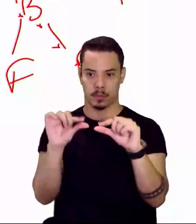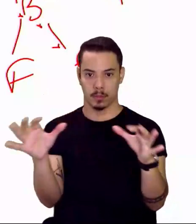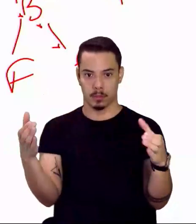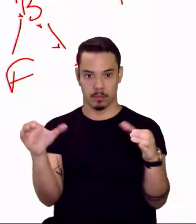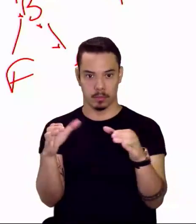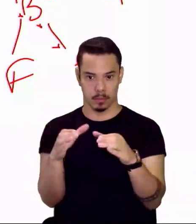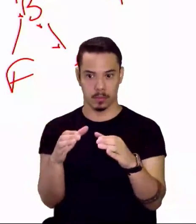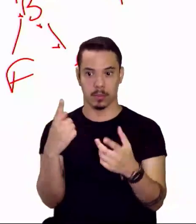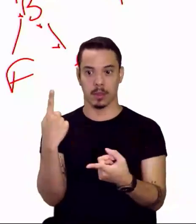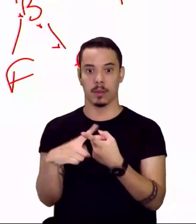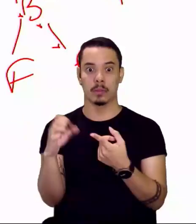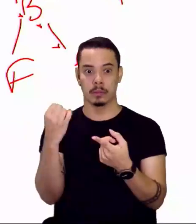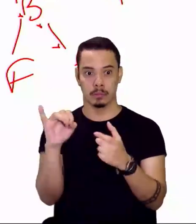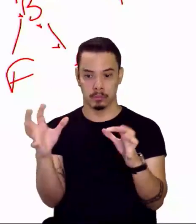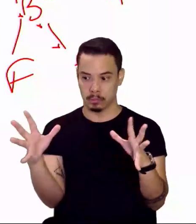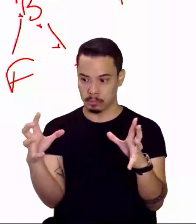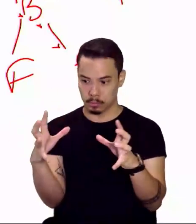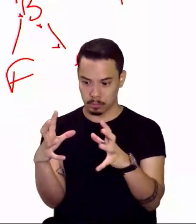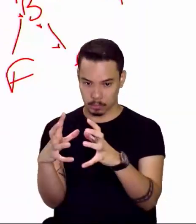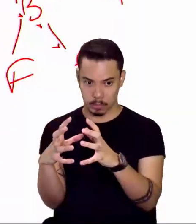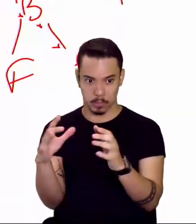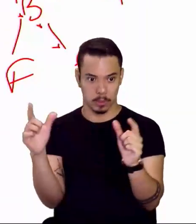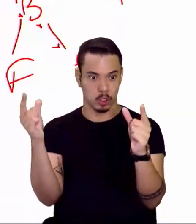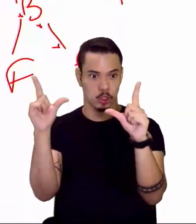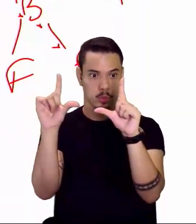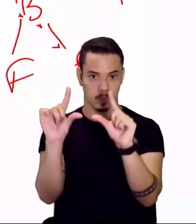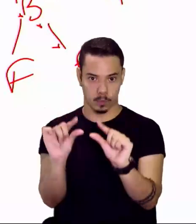certo? Se houve uma redução do octeto,